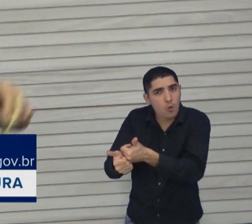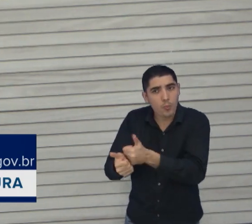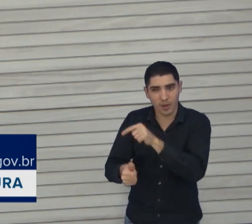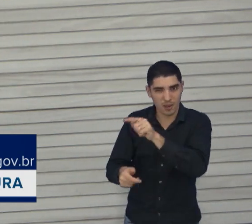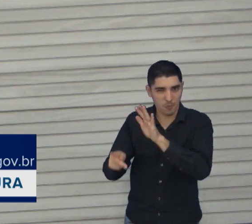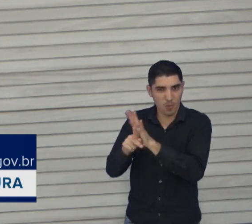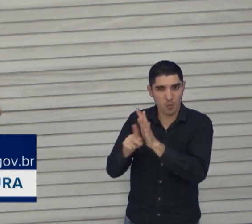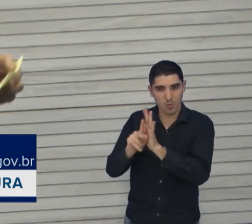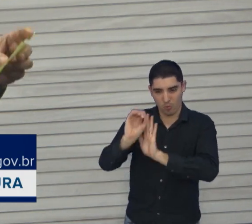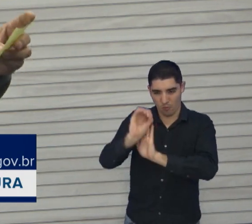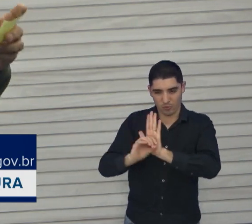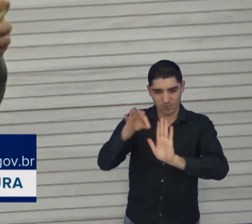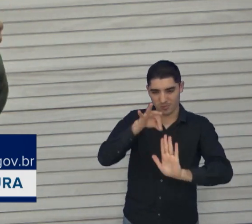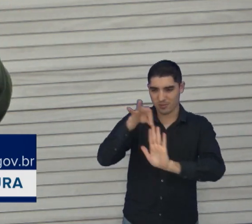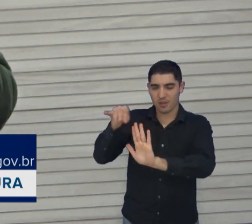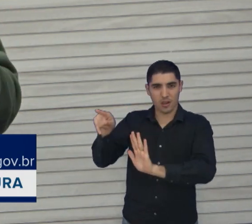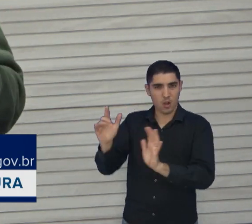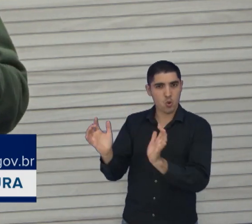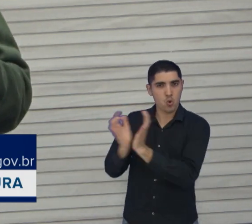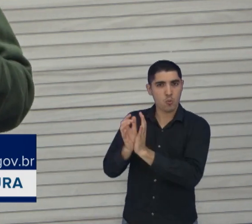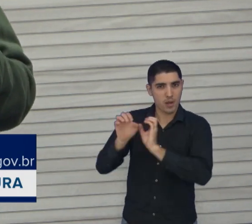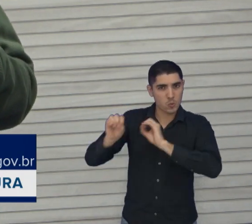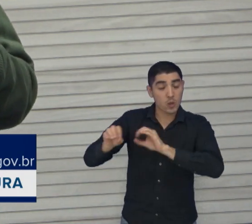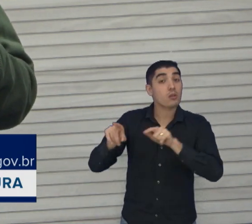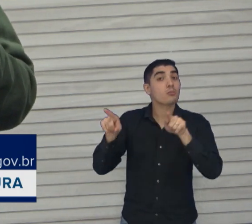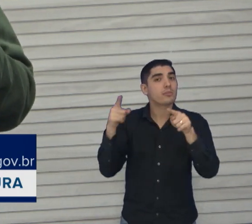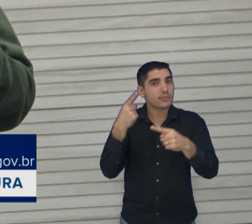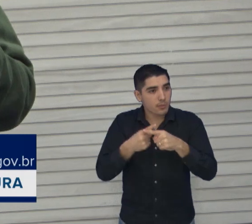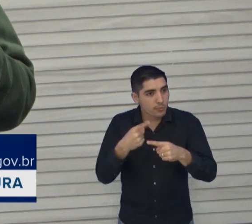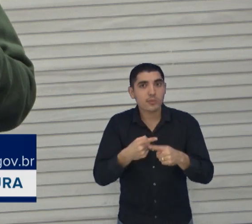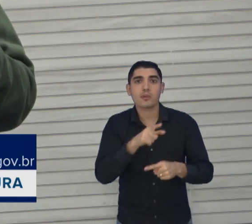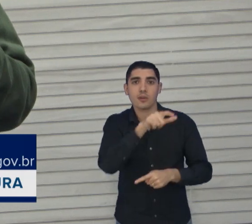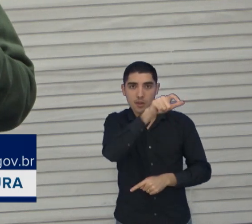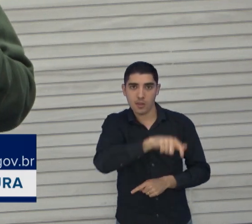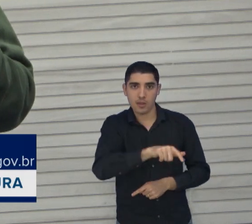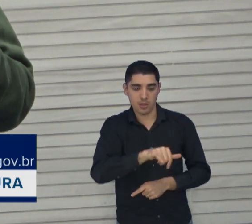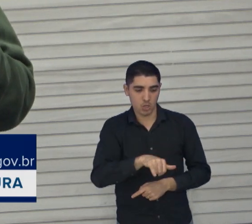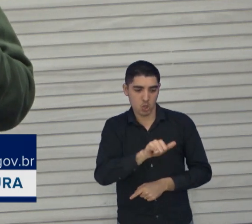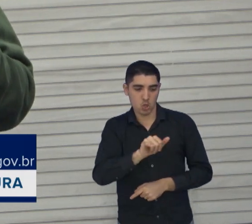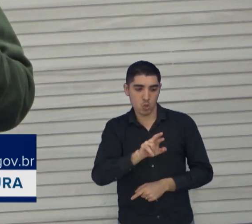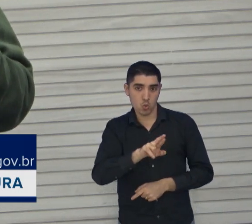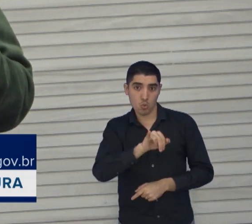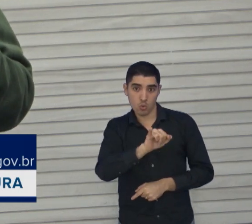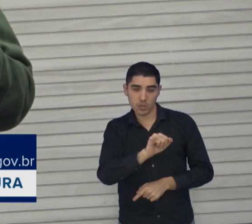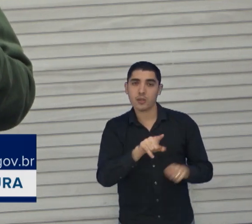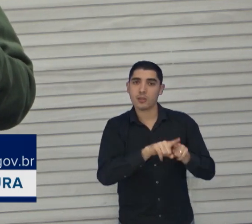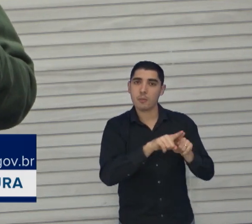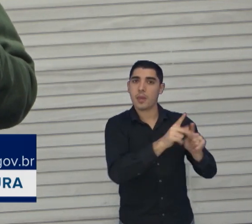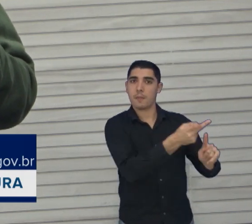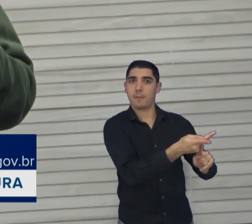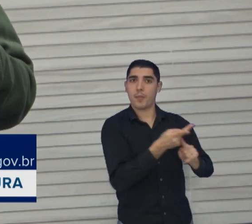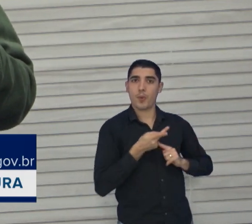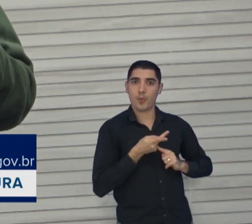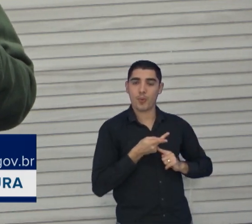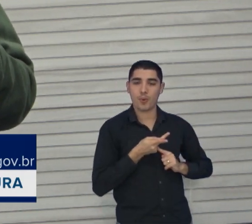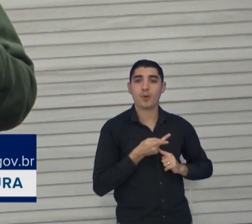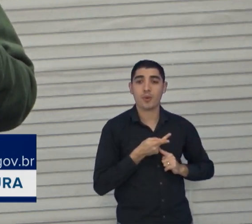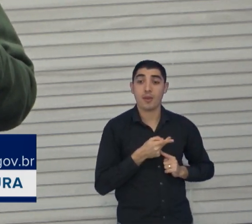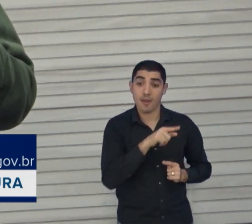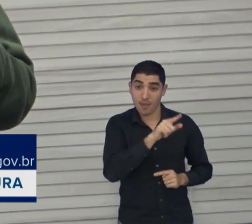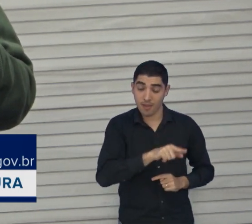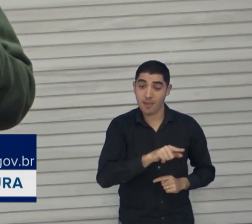Educação, vereador Fabião, porque eu também fui procurado pelo Yuri Carlos Alexandrino. Ele